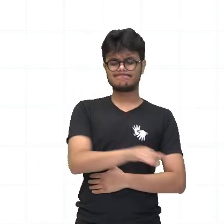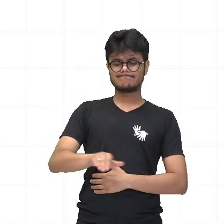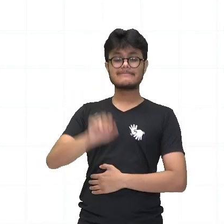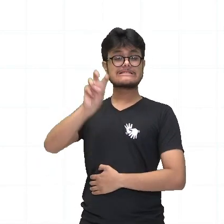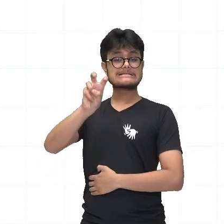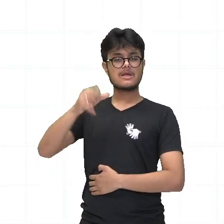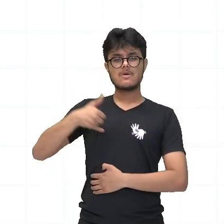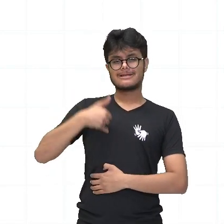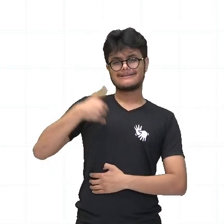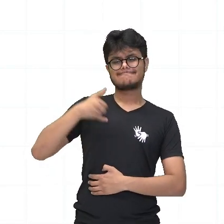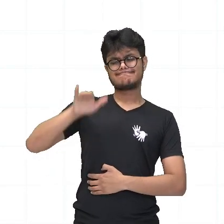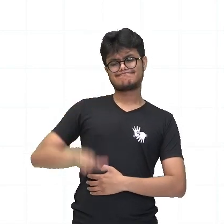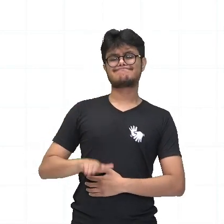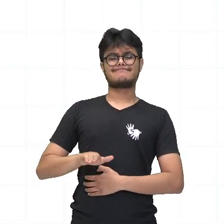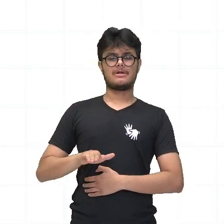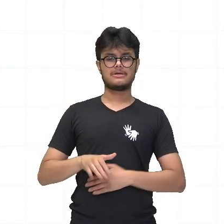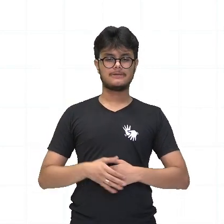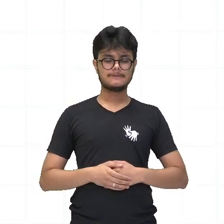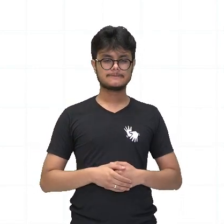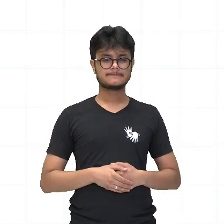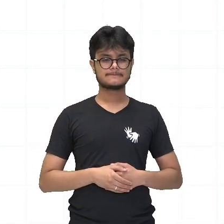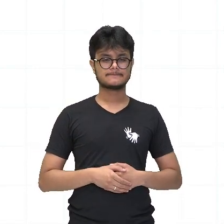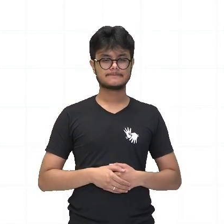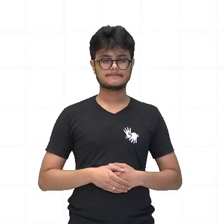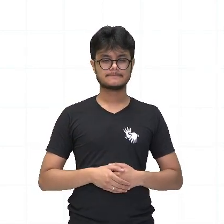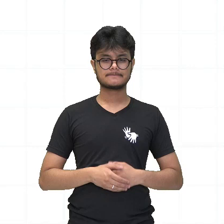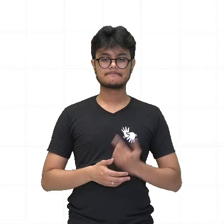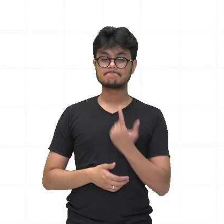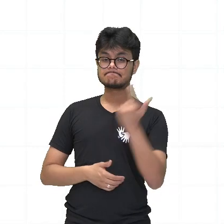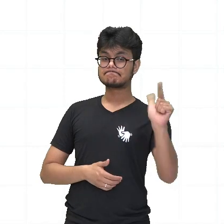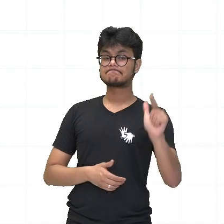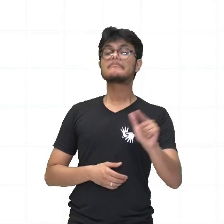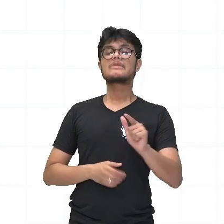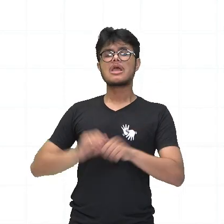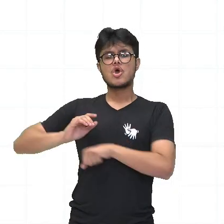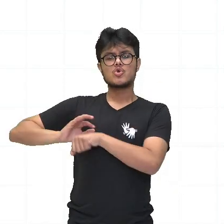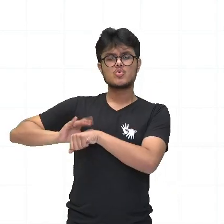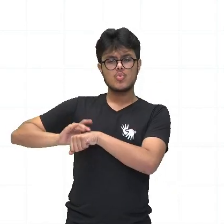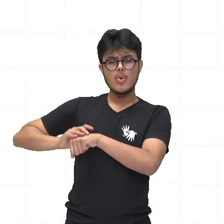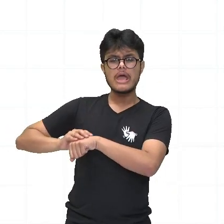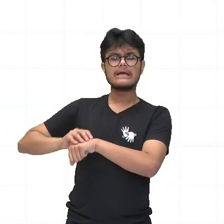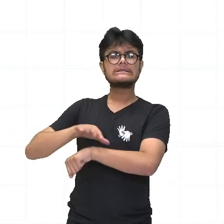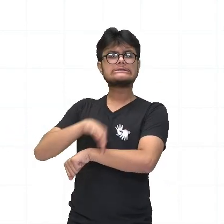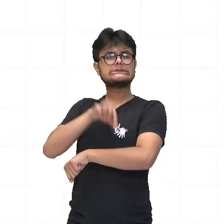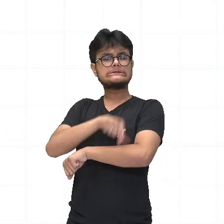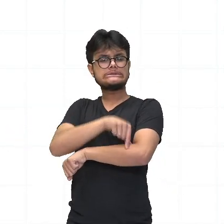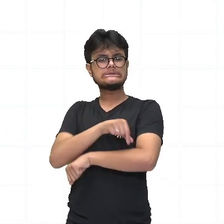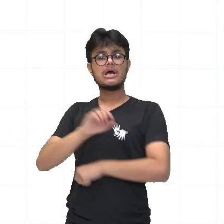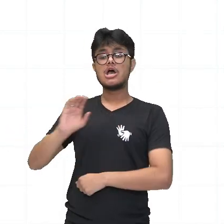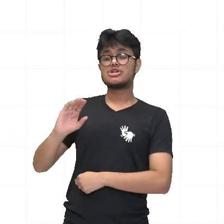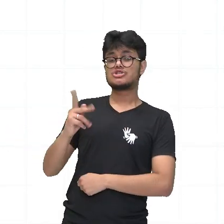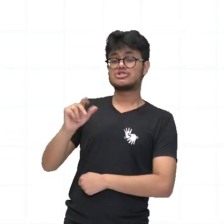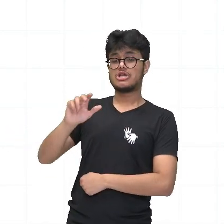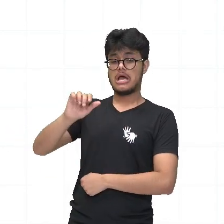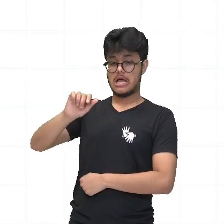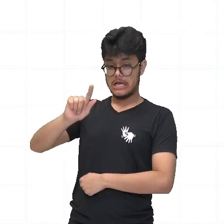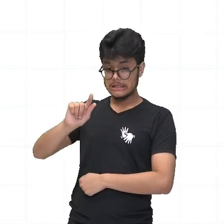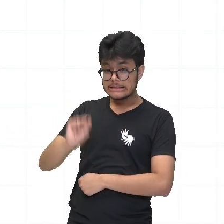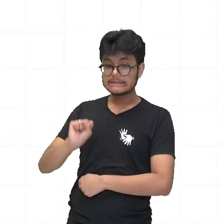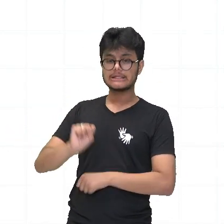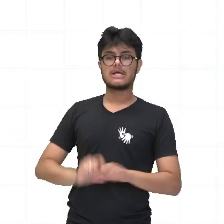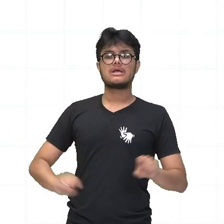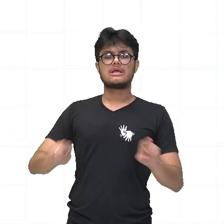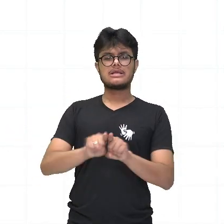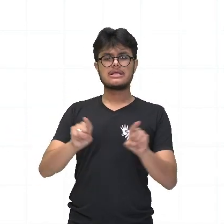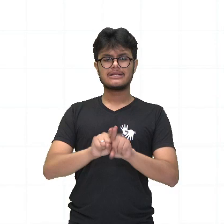menores de 5 anos. Outras doenças como a doença de Chagas, leishmaniose e extossomose